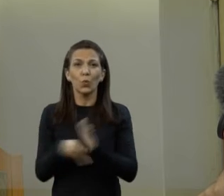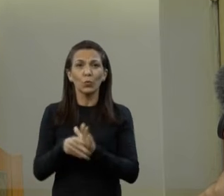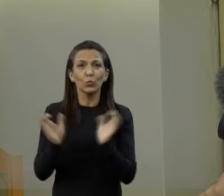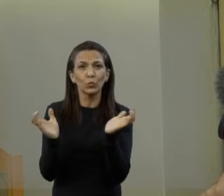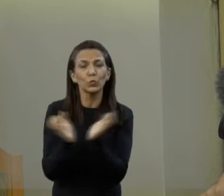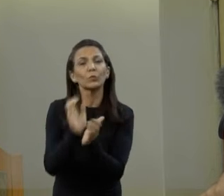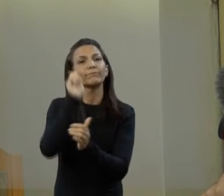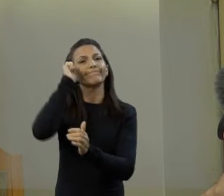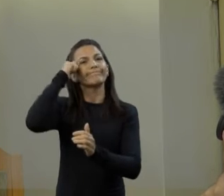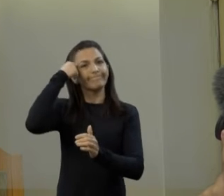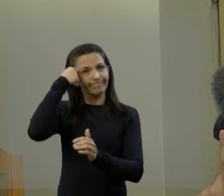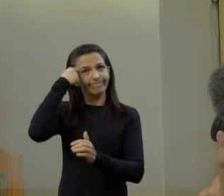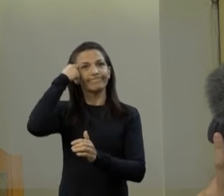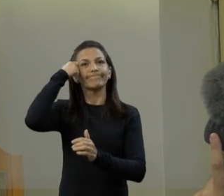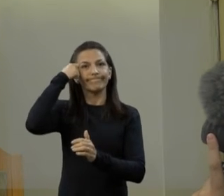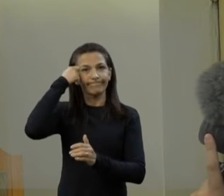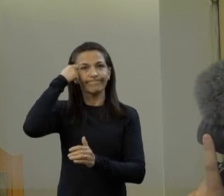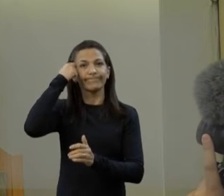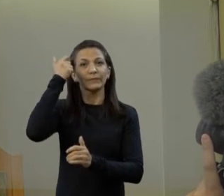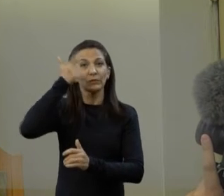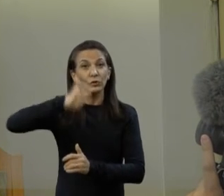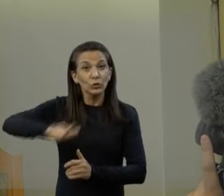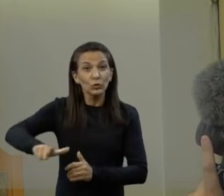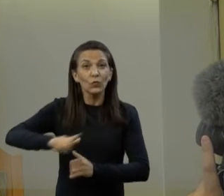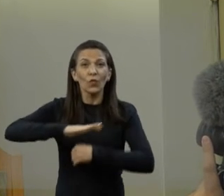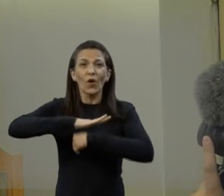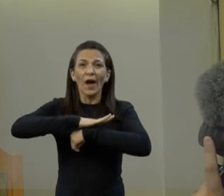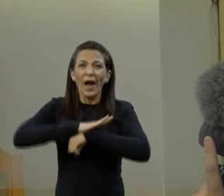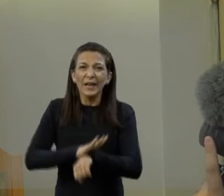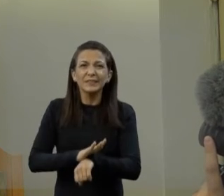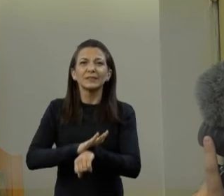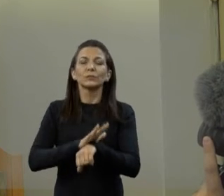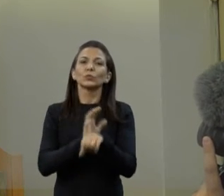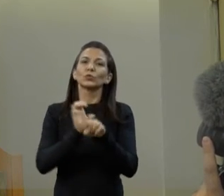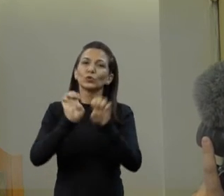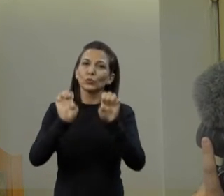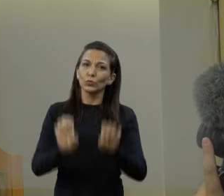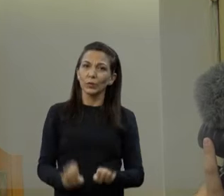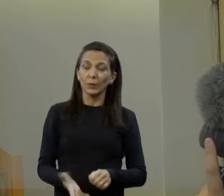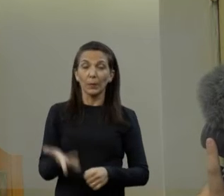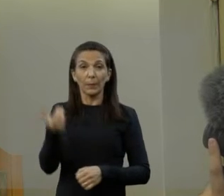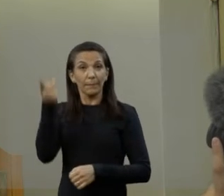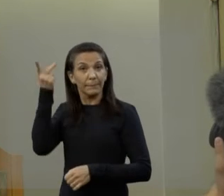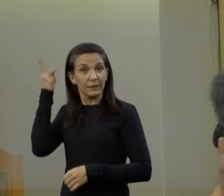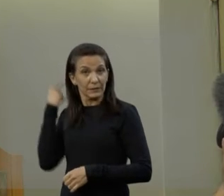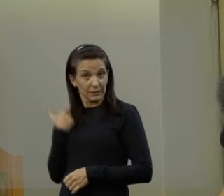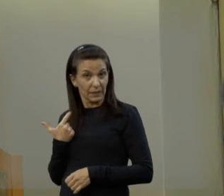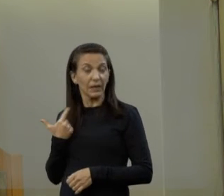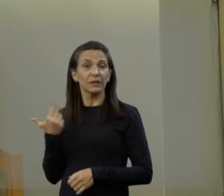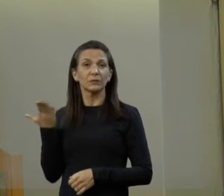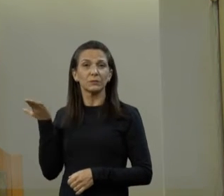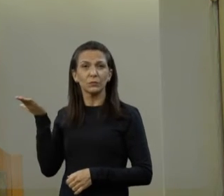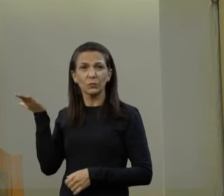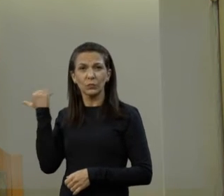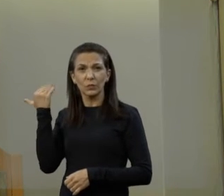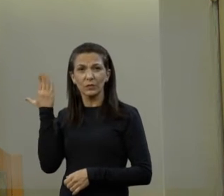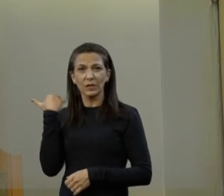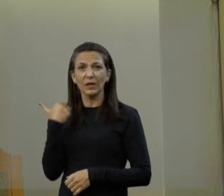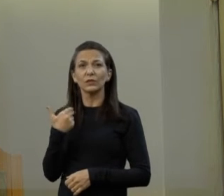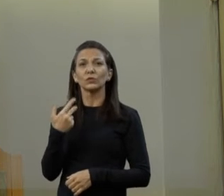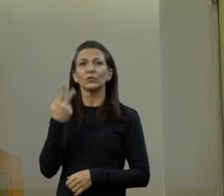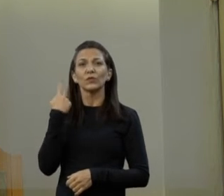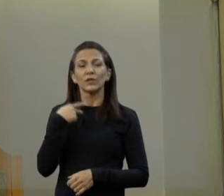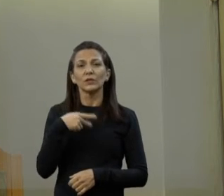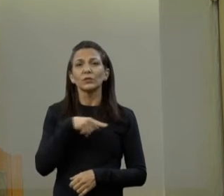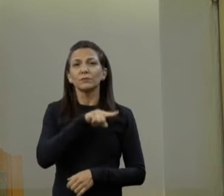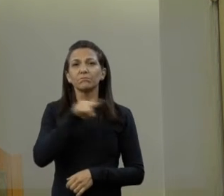nós estamos alimentando mais uma fez o racismo estrutural no passado na época de acredita A maioria dos